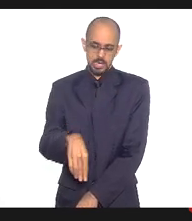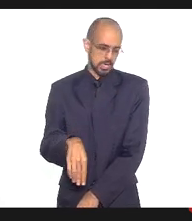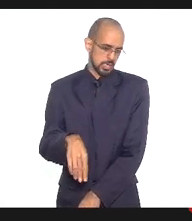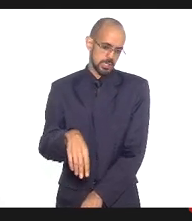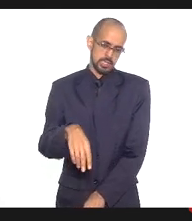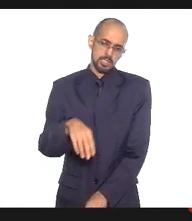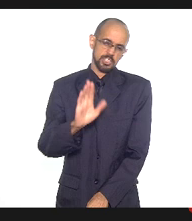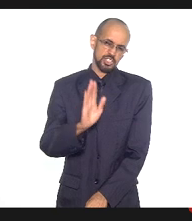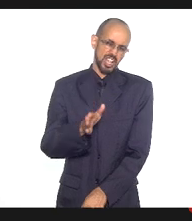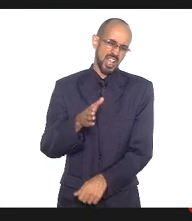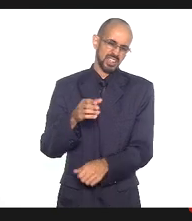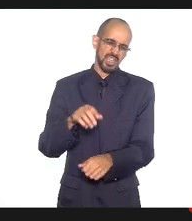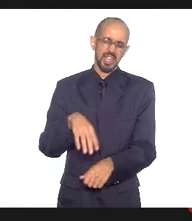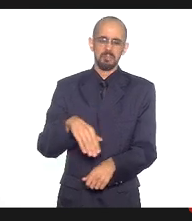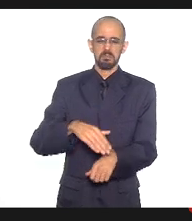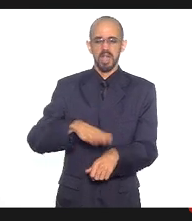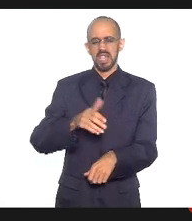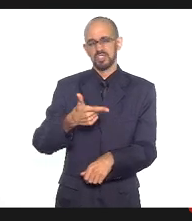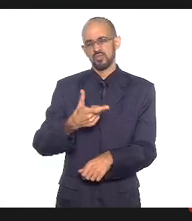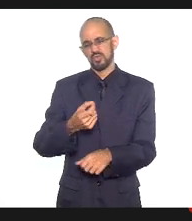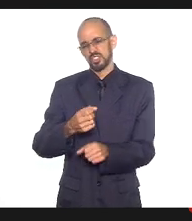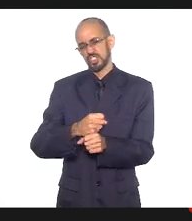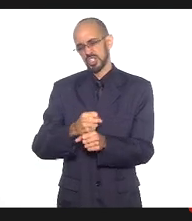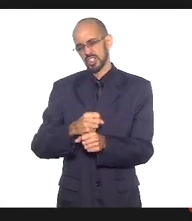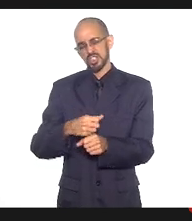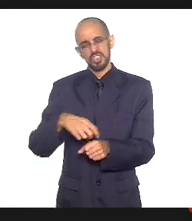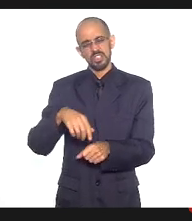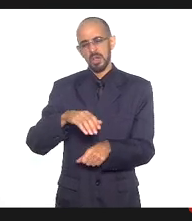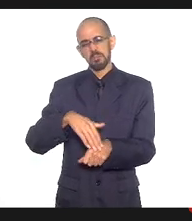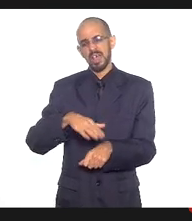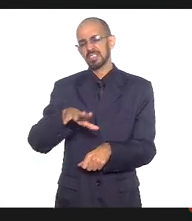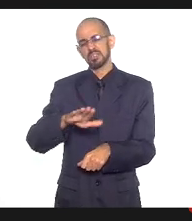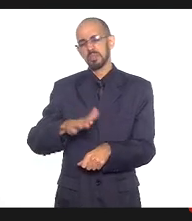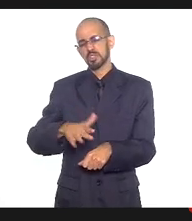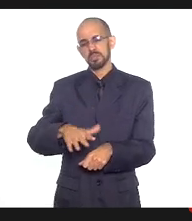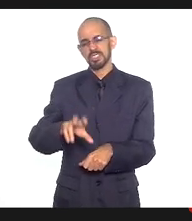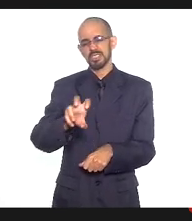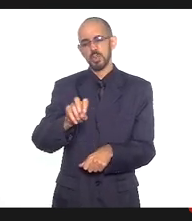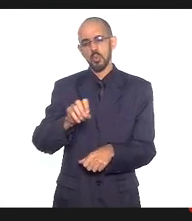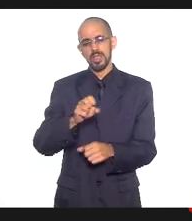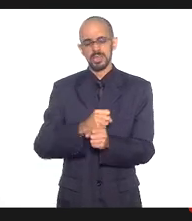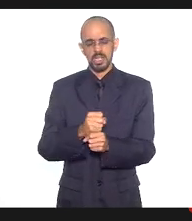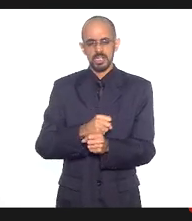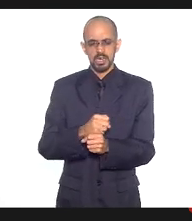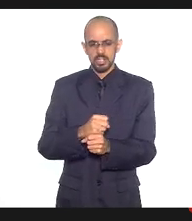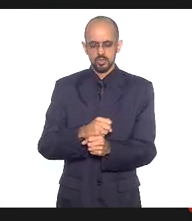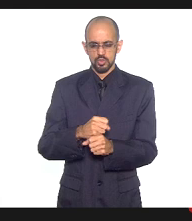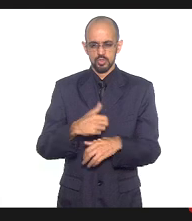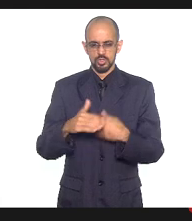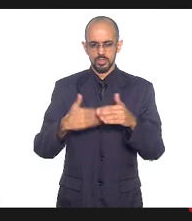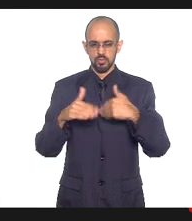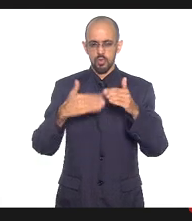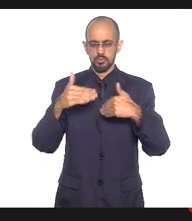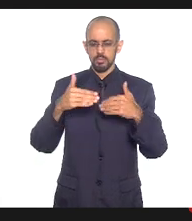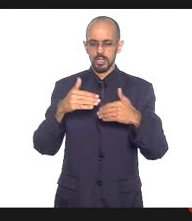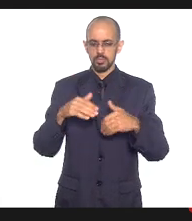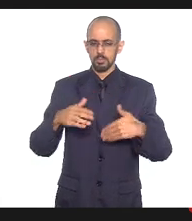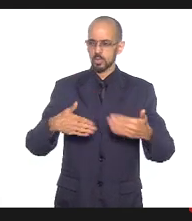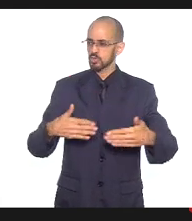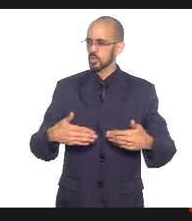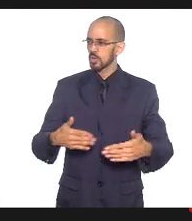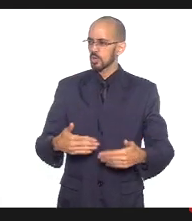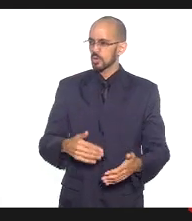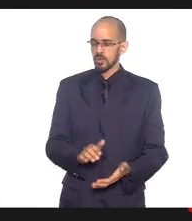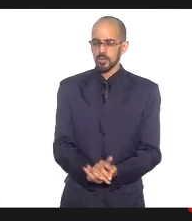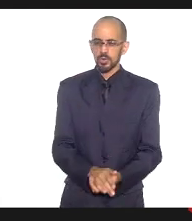devem chegar a torno de 50 anos entre a fase de desenvolvimento de produção, e os campos do